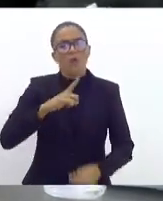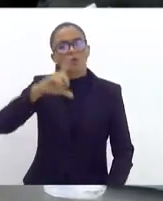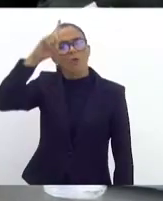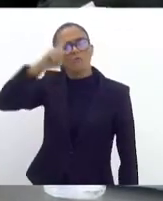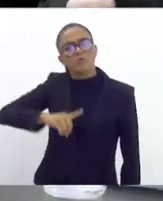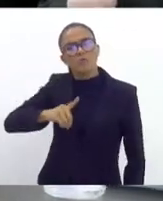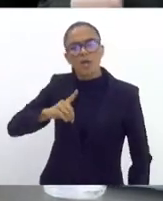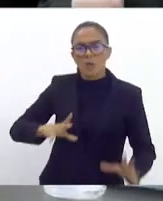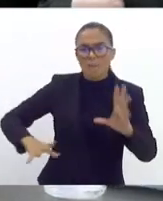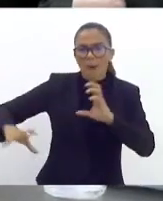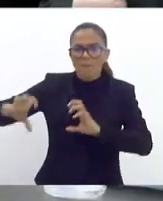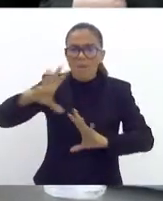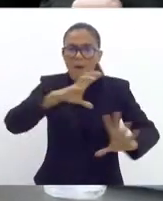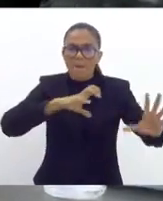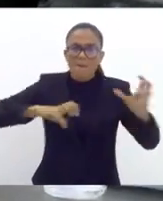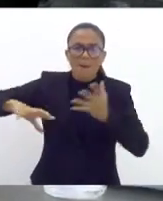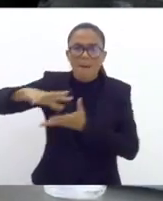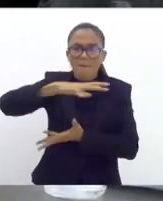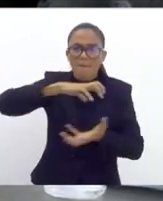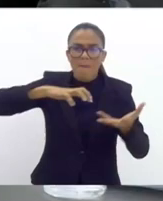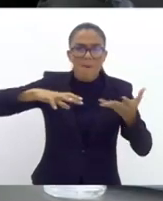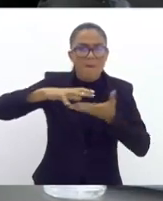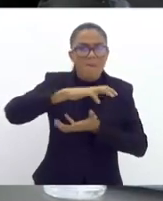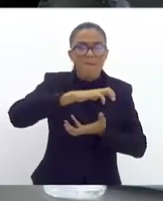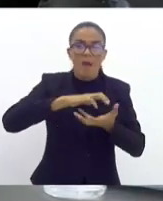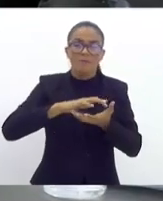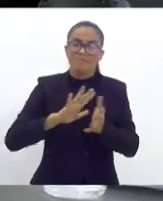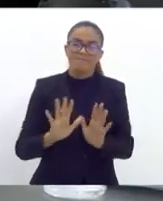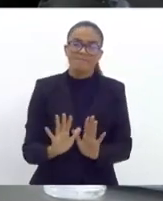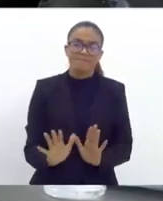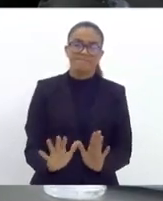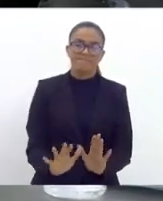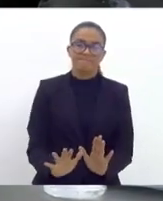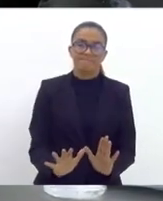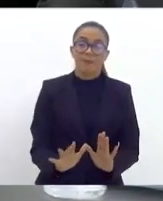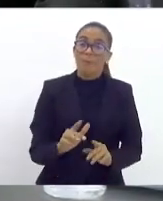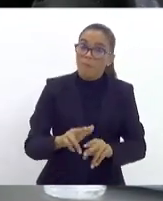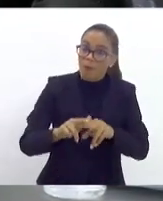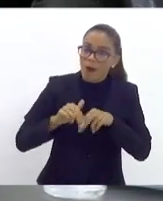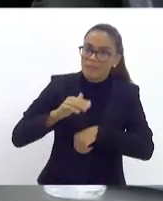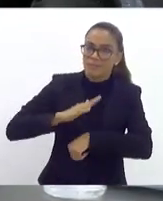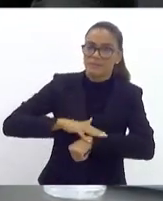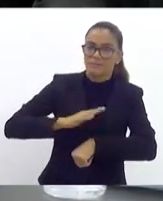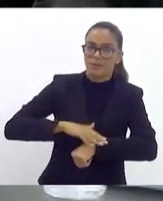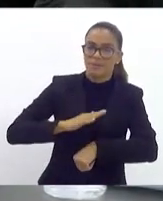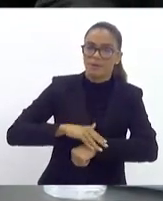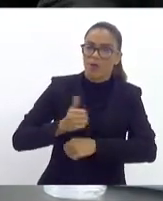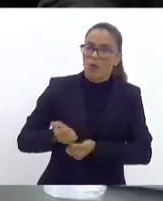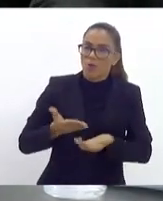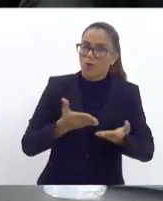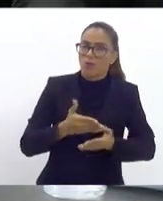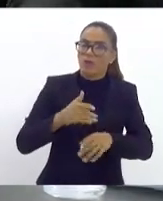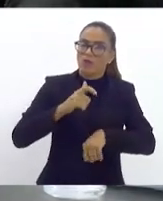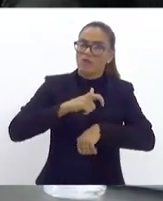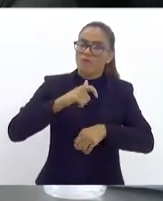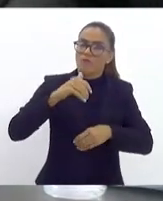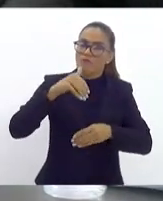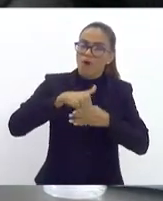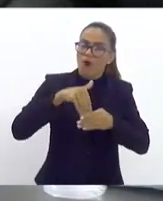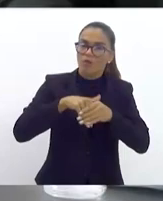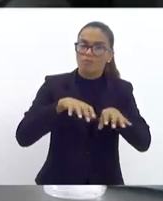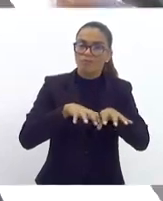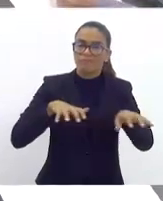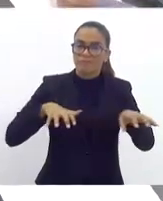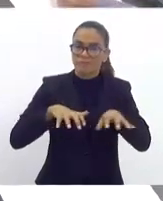e gerar uma confusão muito grande então é por conta desse momento é que eu tô dando o voto nesse sentido eu